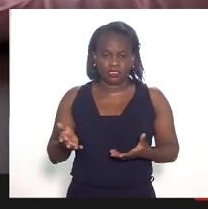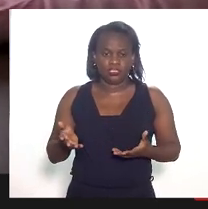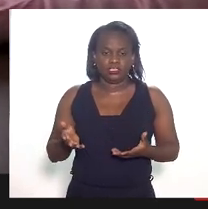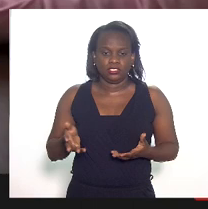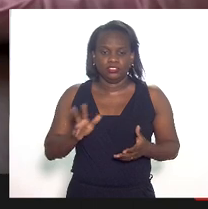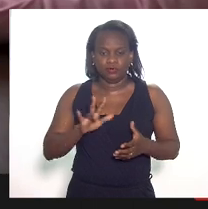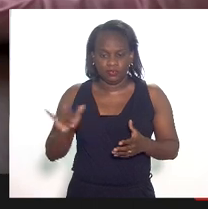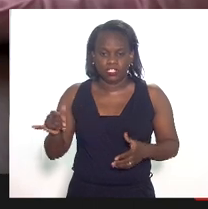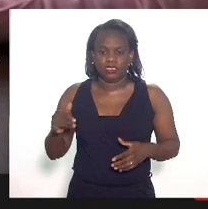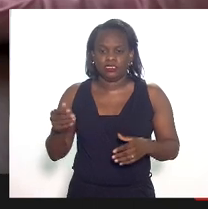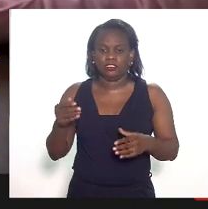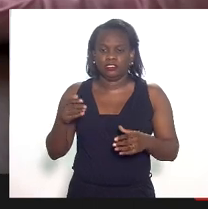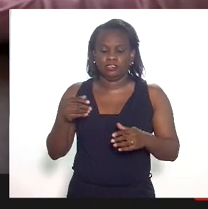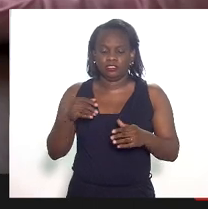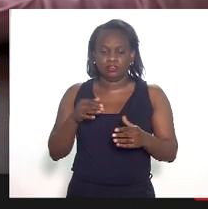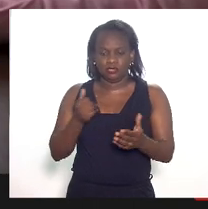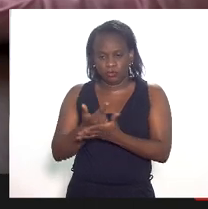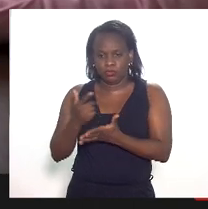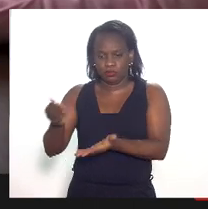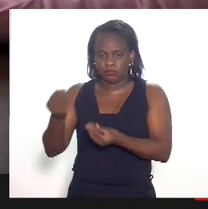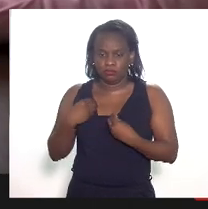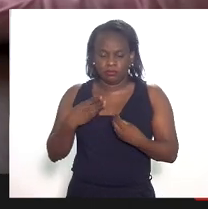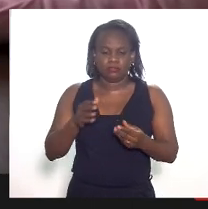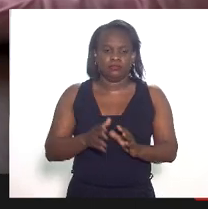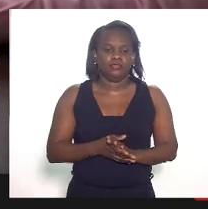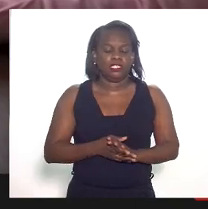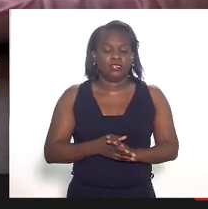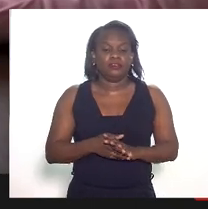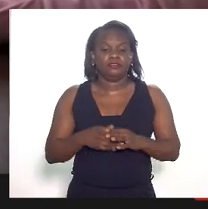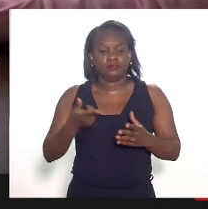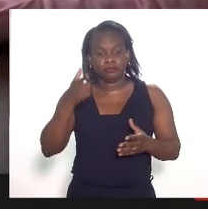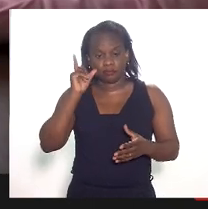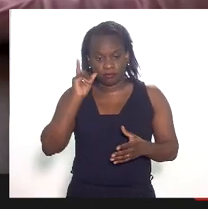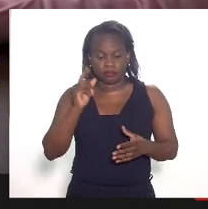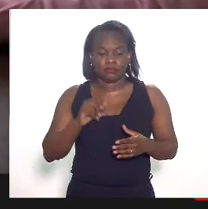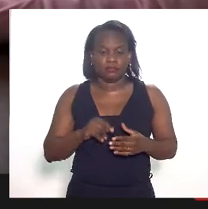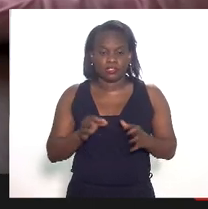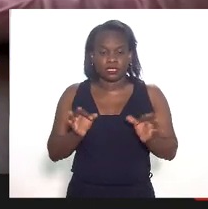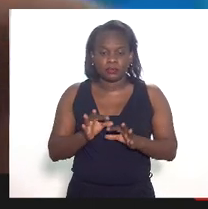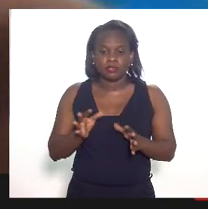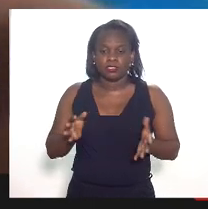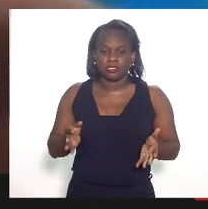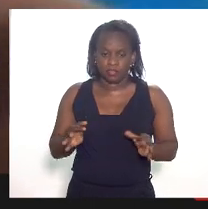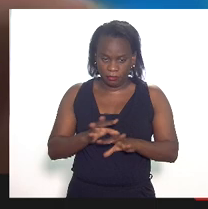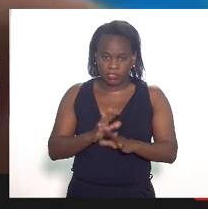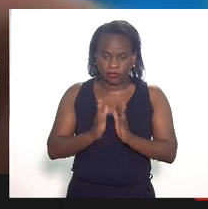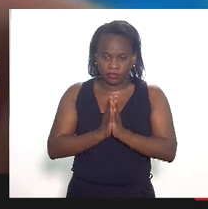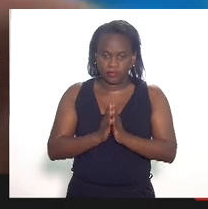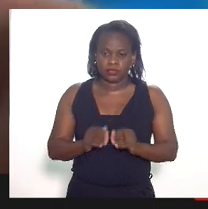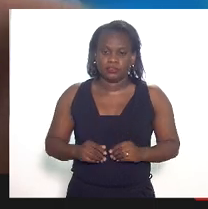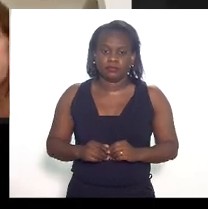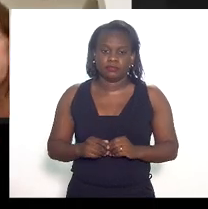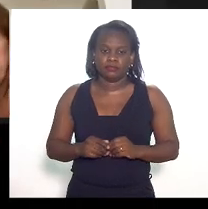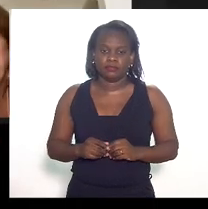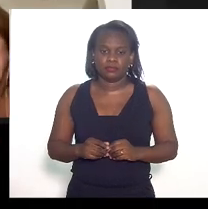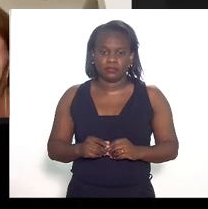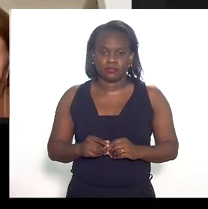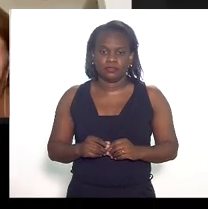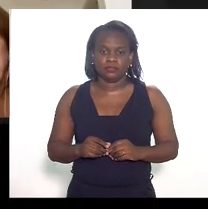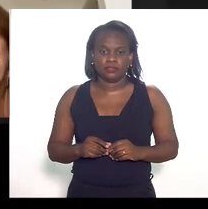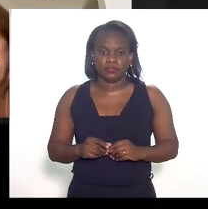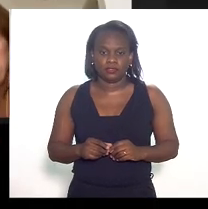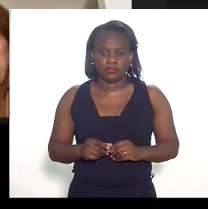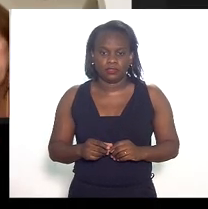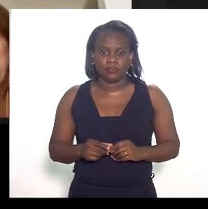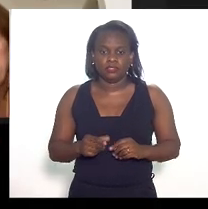que forem adjudicados nos processos. Ontem a gente... Concluindo, por favor.